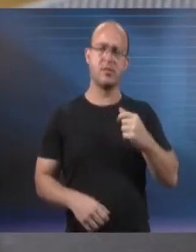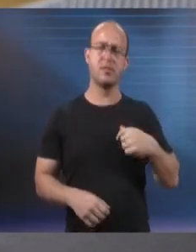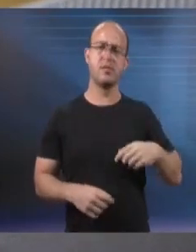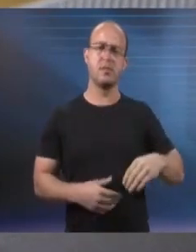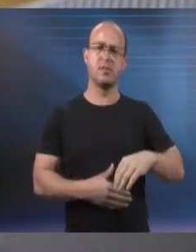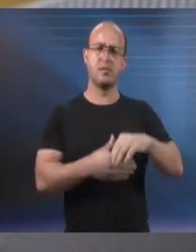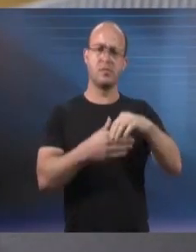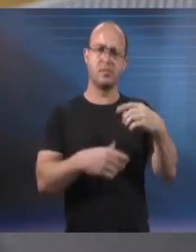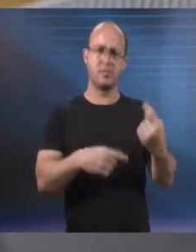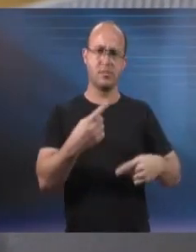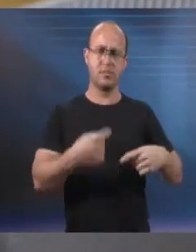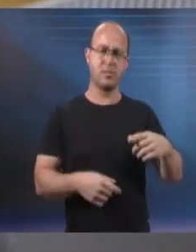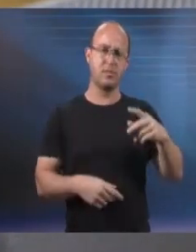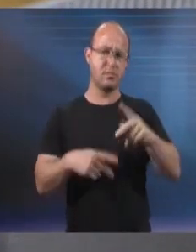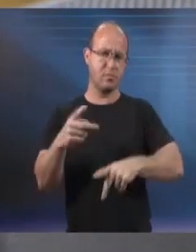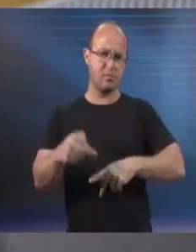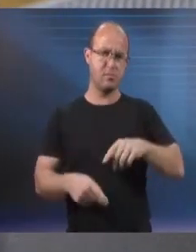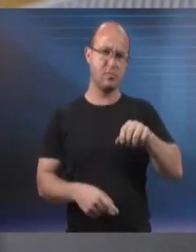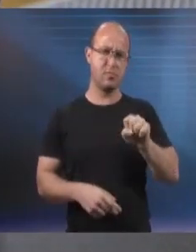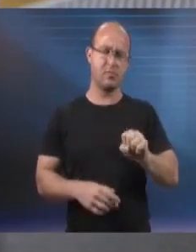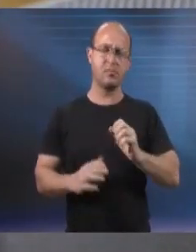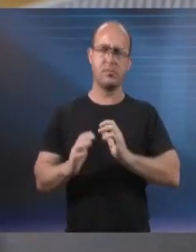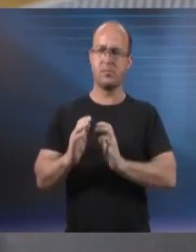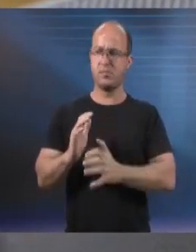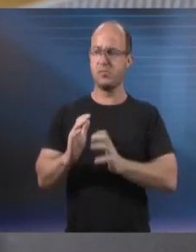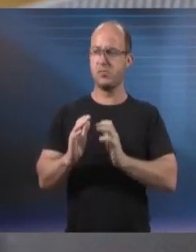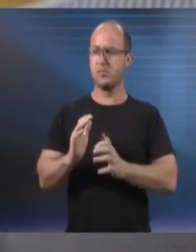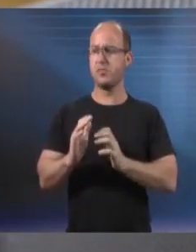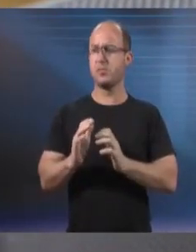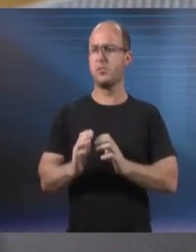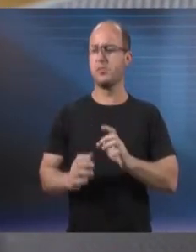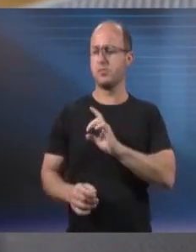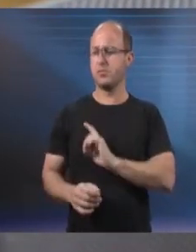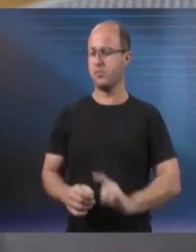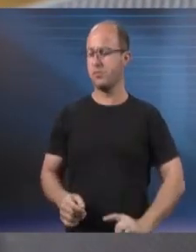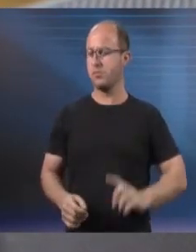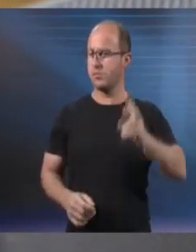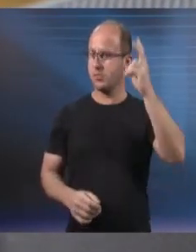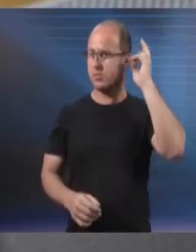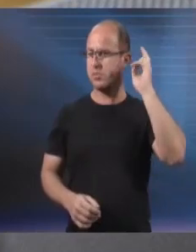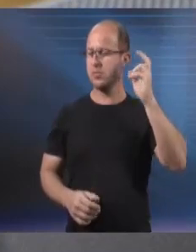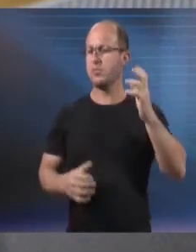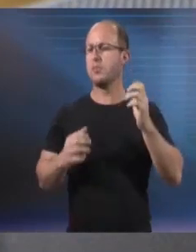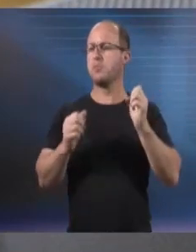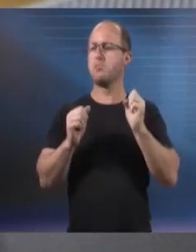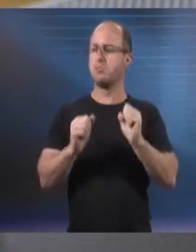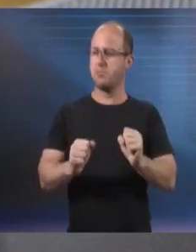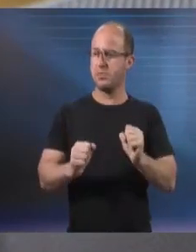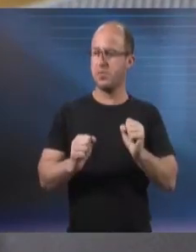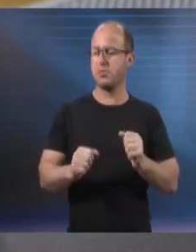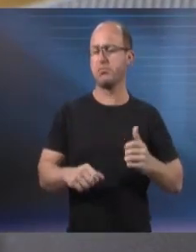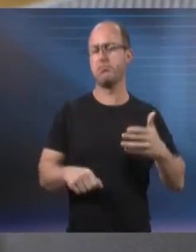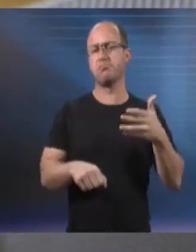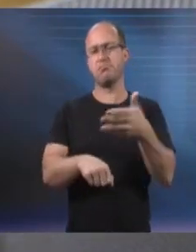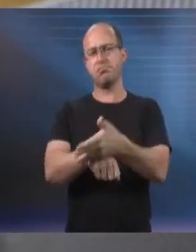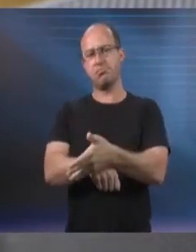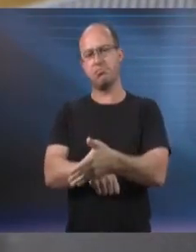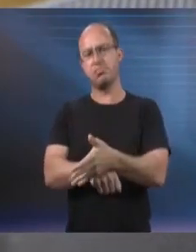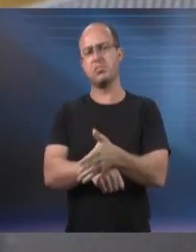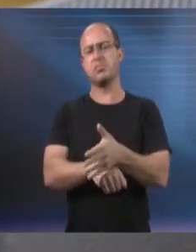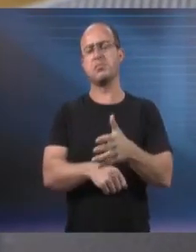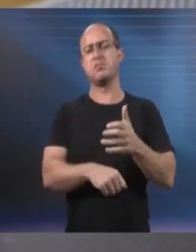povo seridoense e os parlamentares, deputado Vivaldo, todos que possam participar